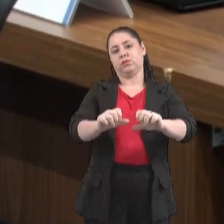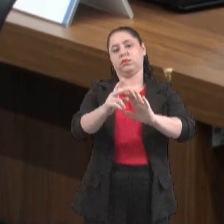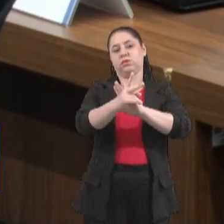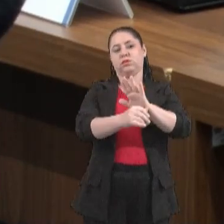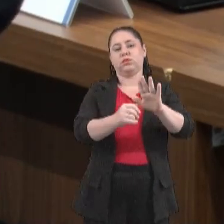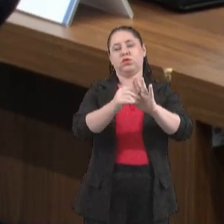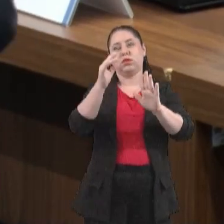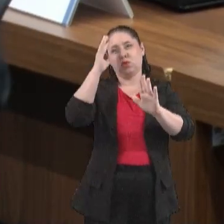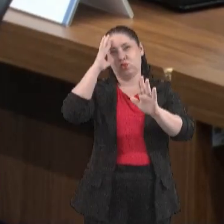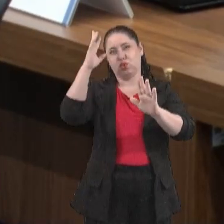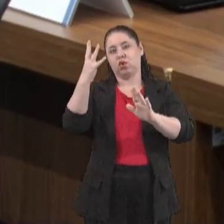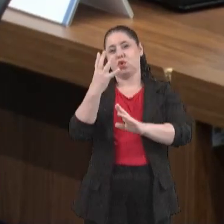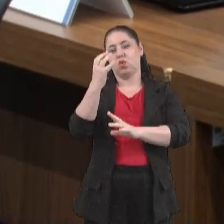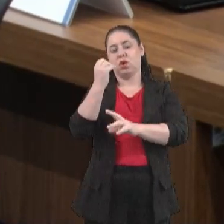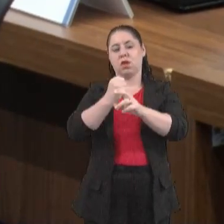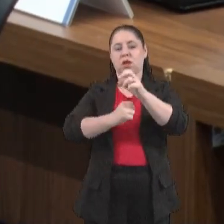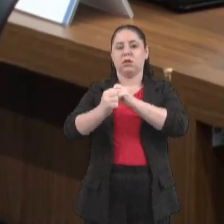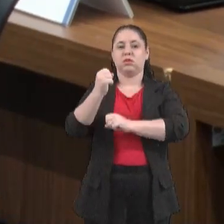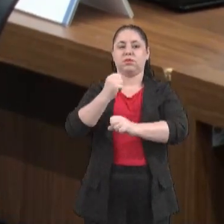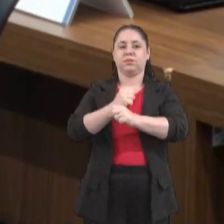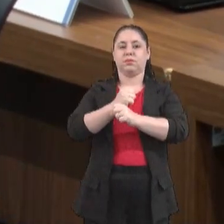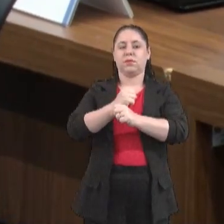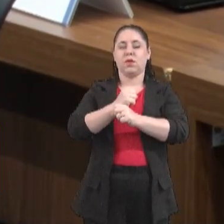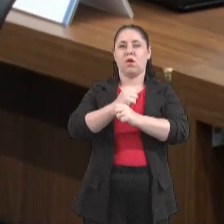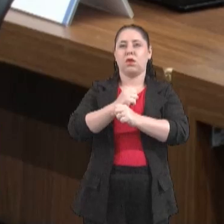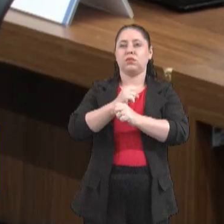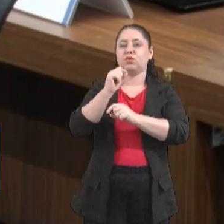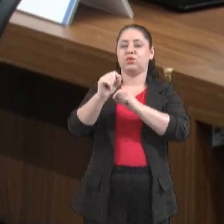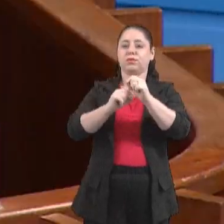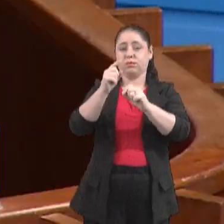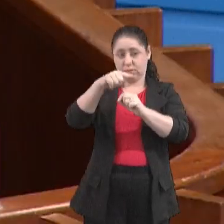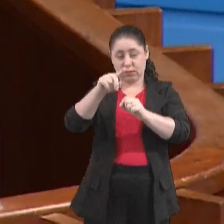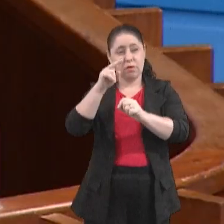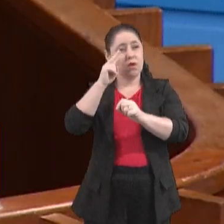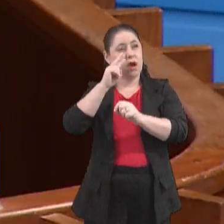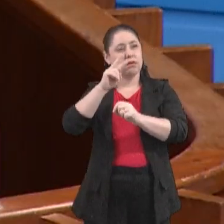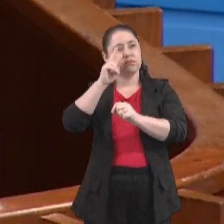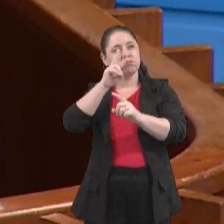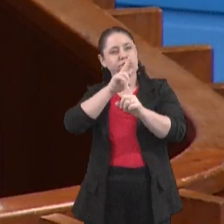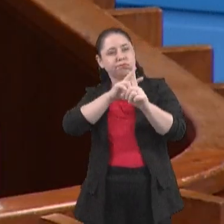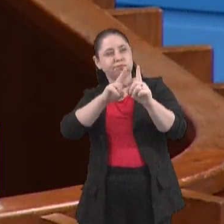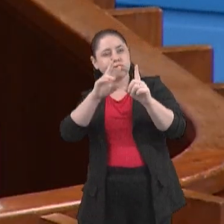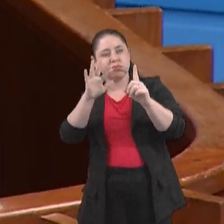projeto sonhado há 40 anos por um visionário, como disse Vossa Excelência,